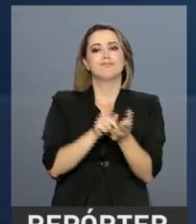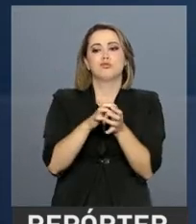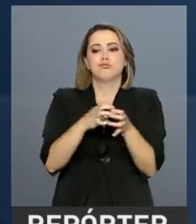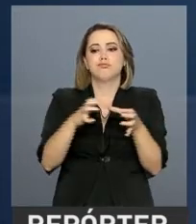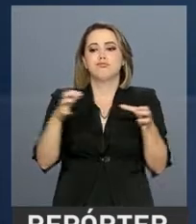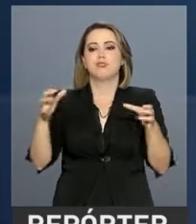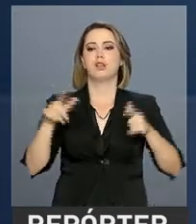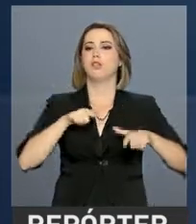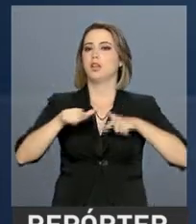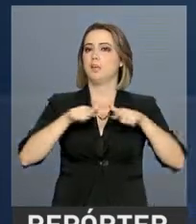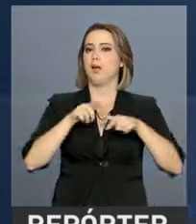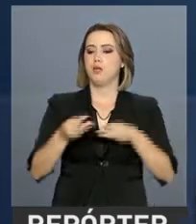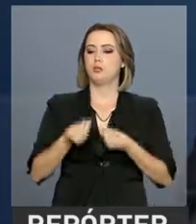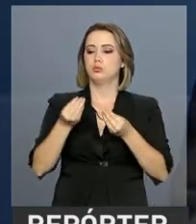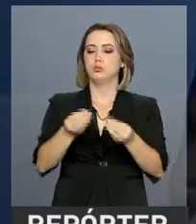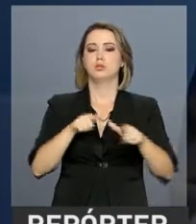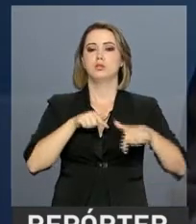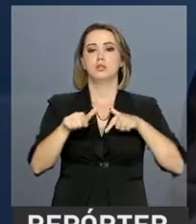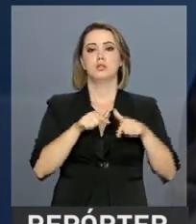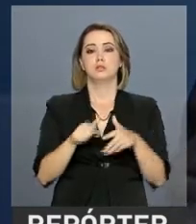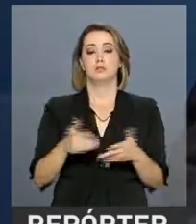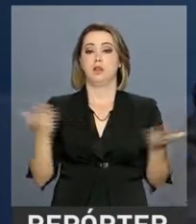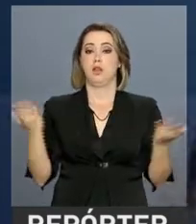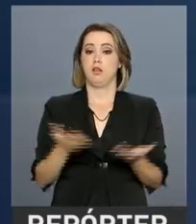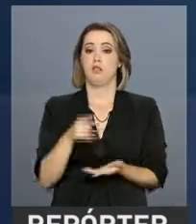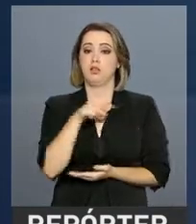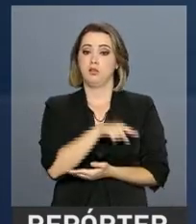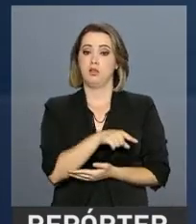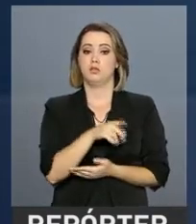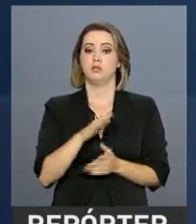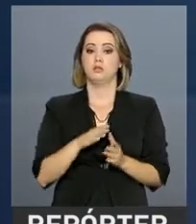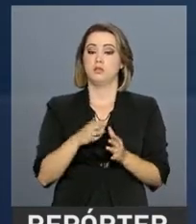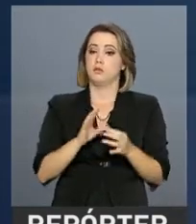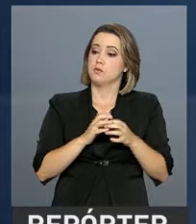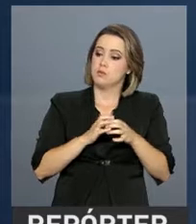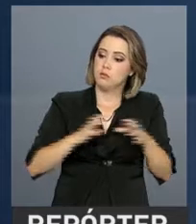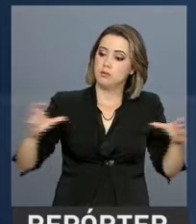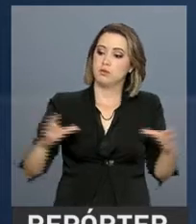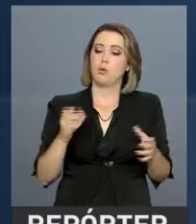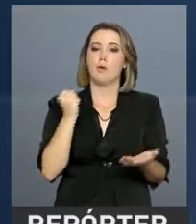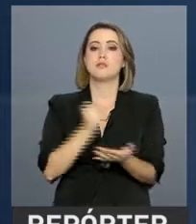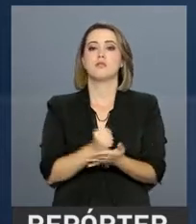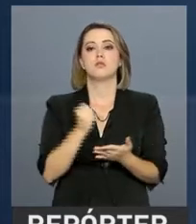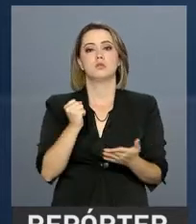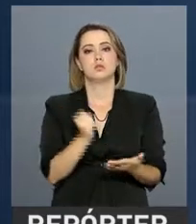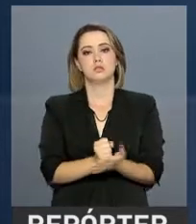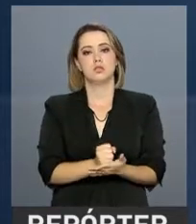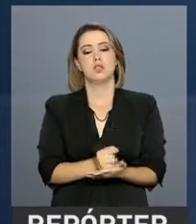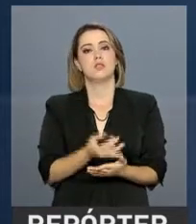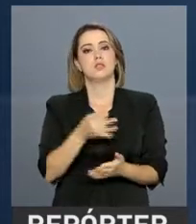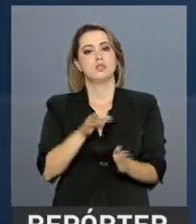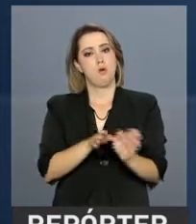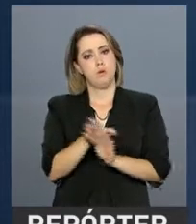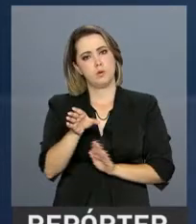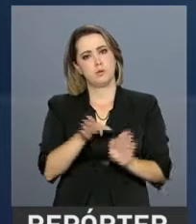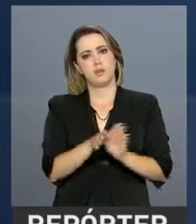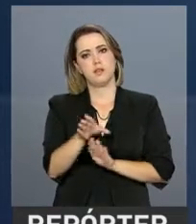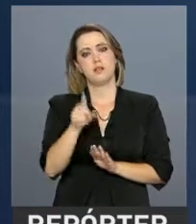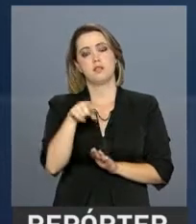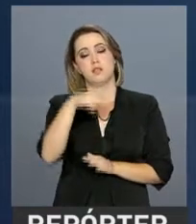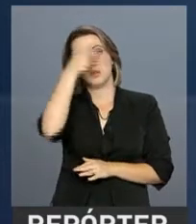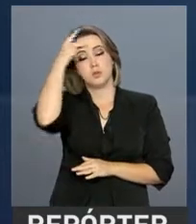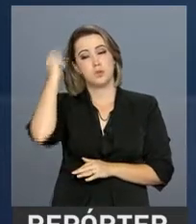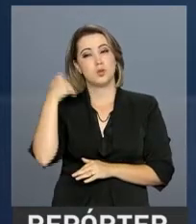emprego está com essa contratação que já